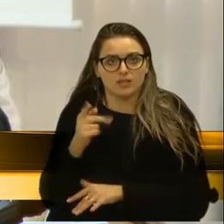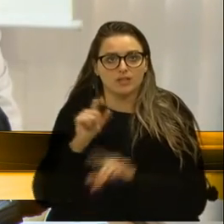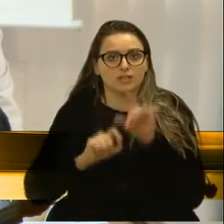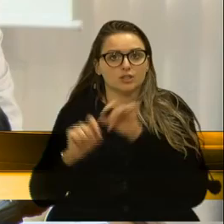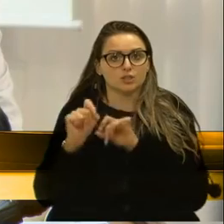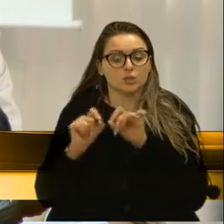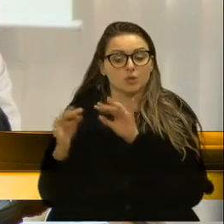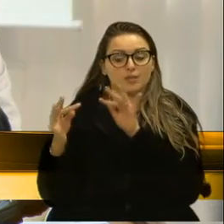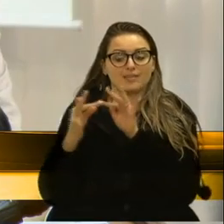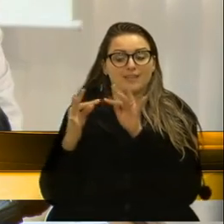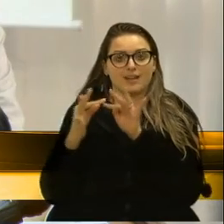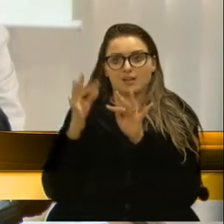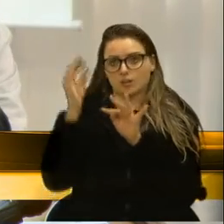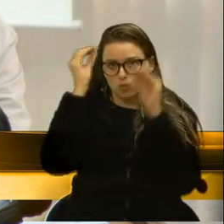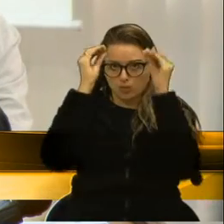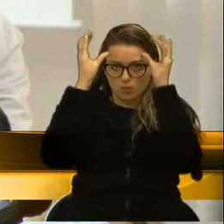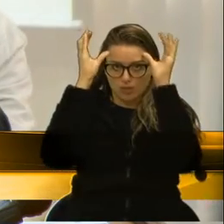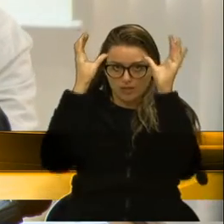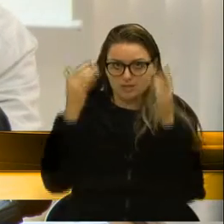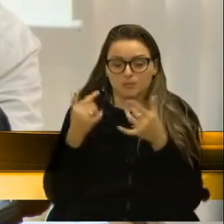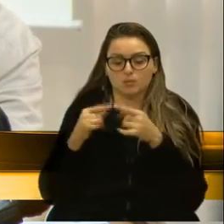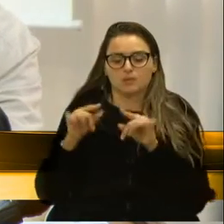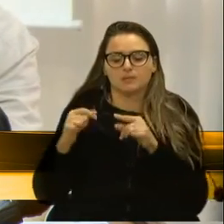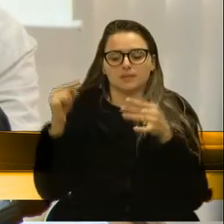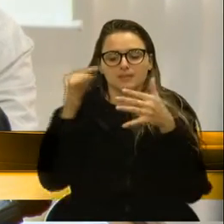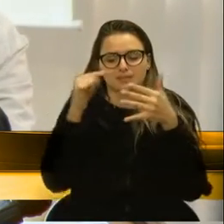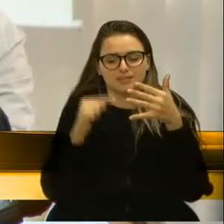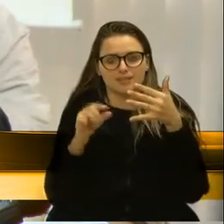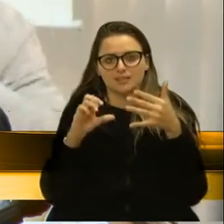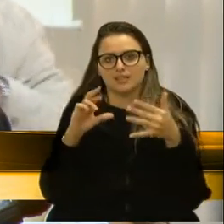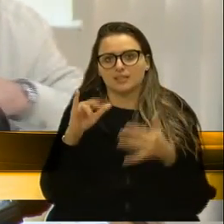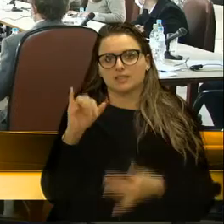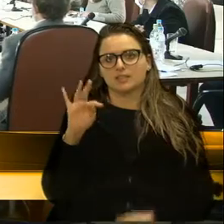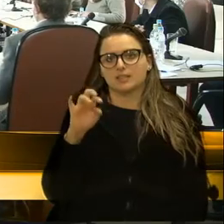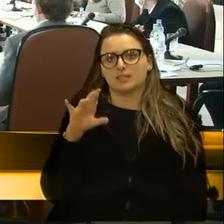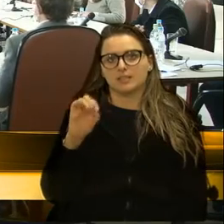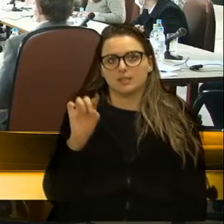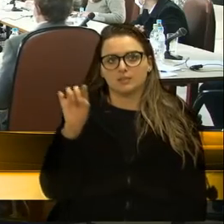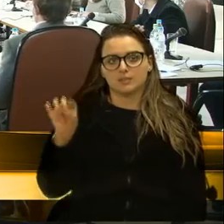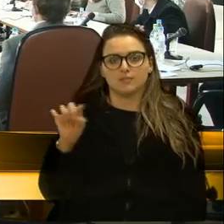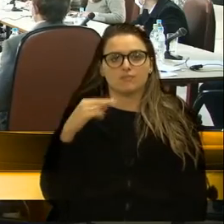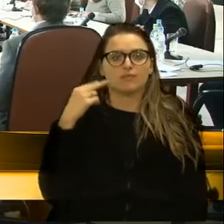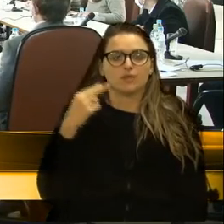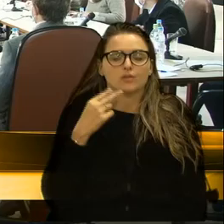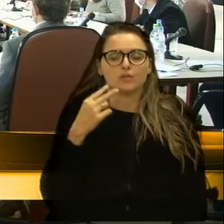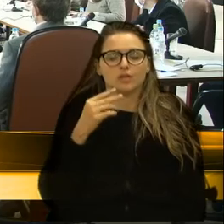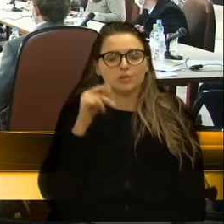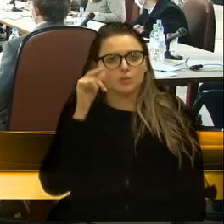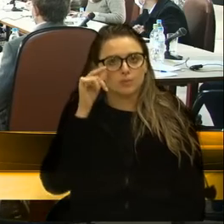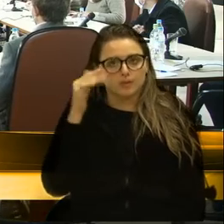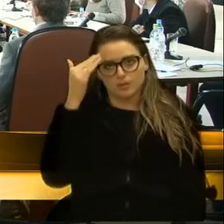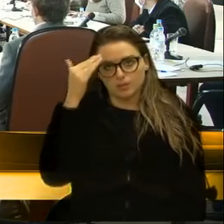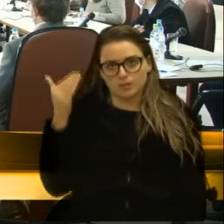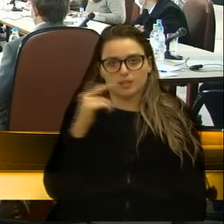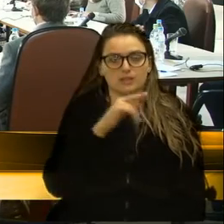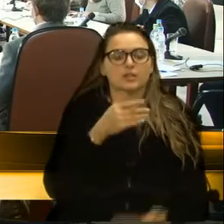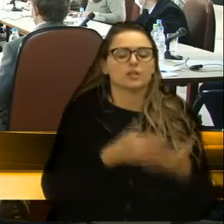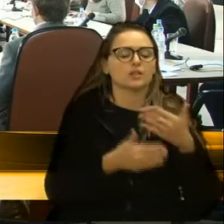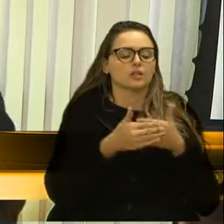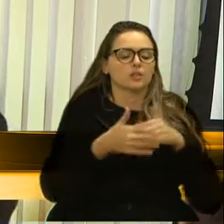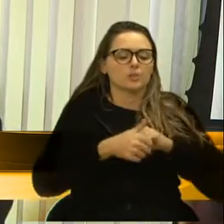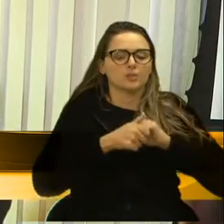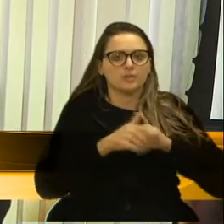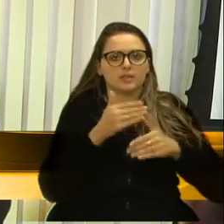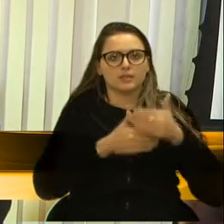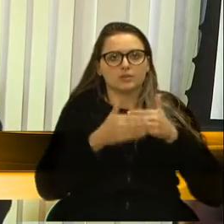técnico, mas tem que ter critérios. Obrigado, vereador Meneguzzi. Obrigado, vereador Périco. Eu saudar todos que nos acompanham através das redes sociais, através